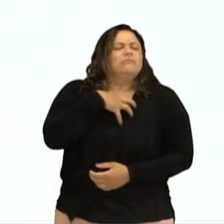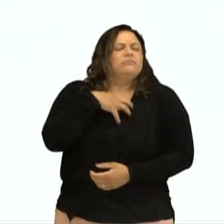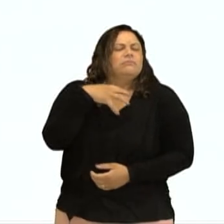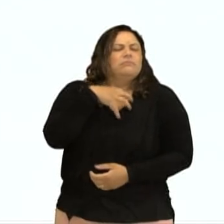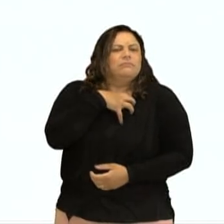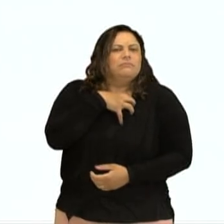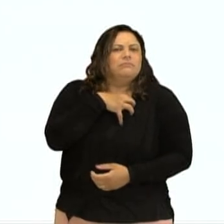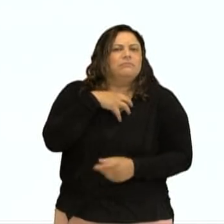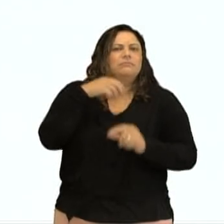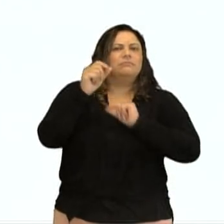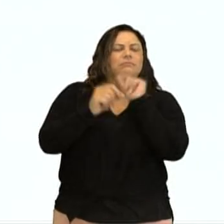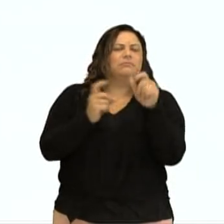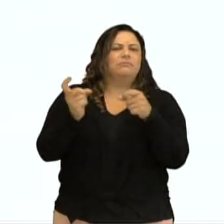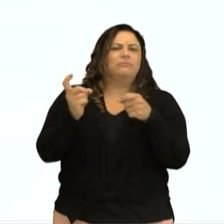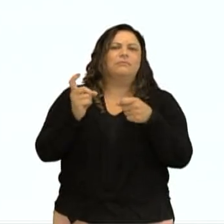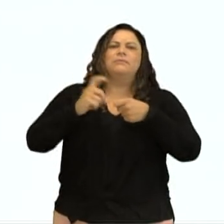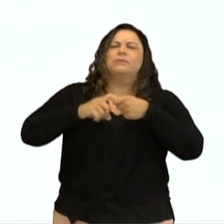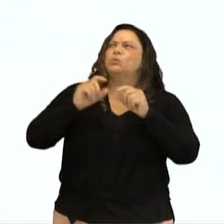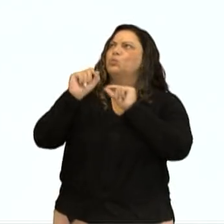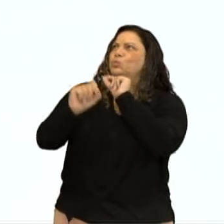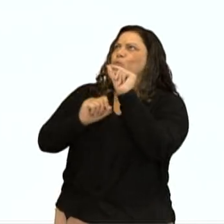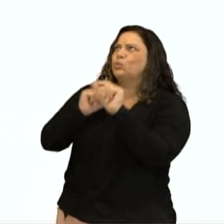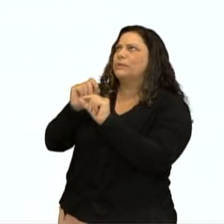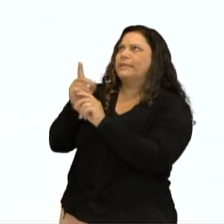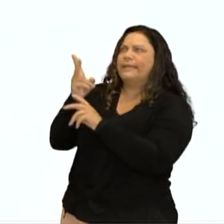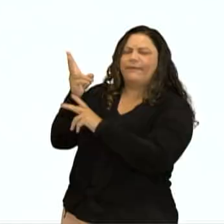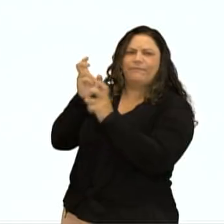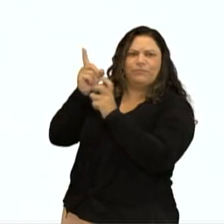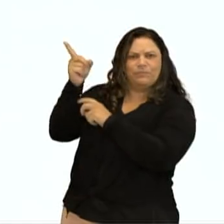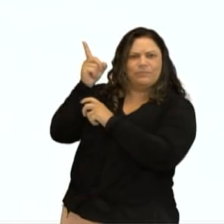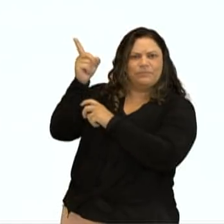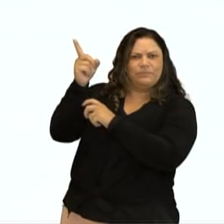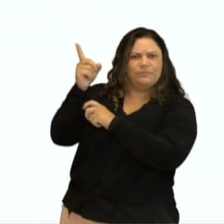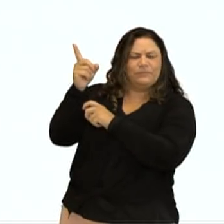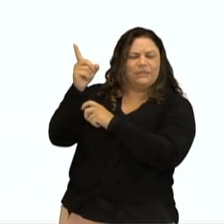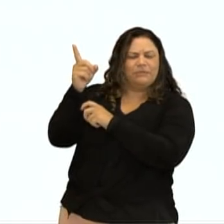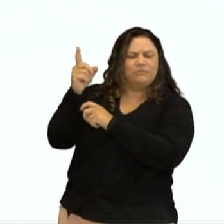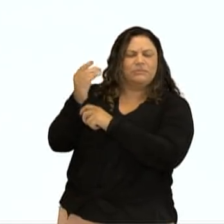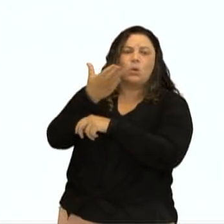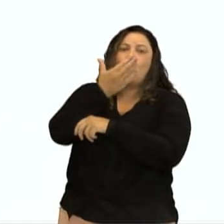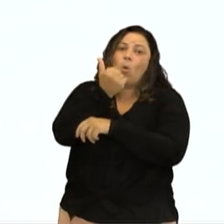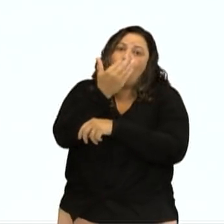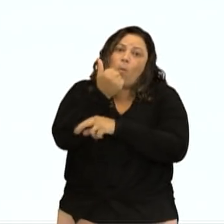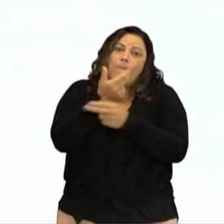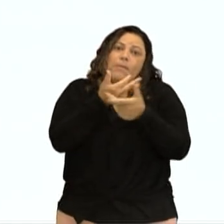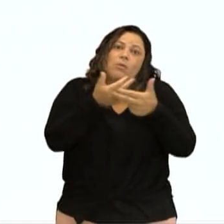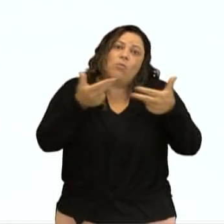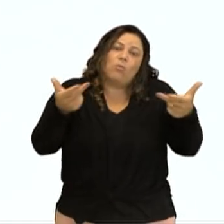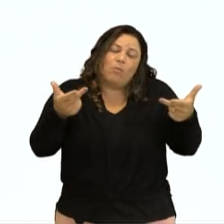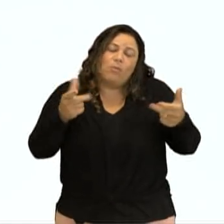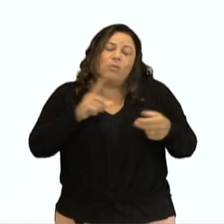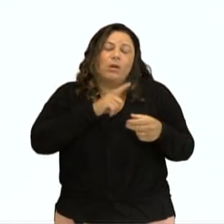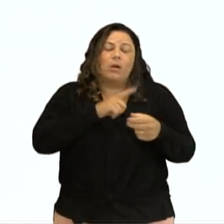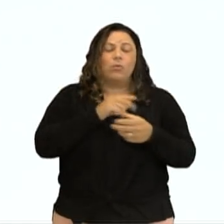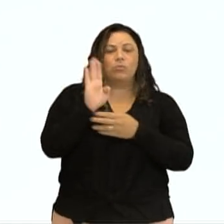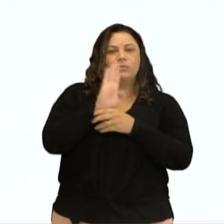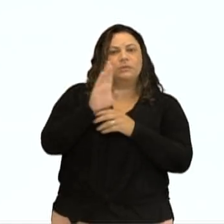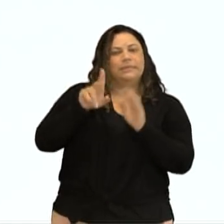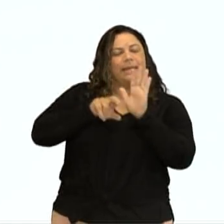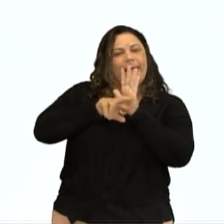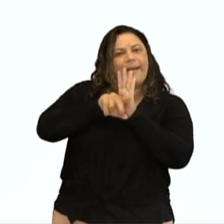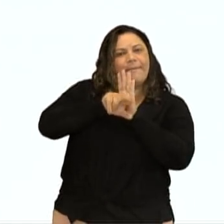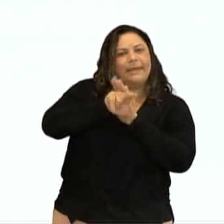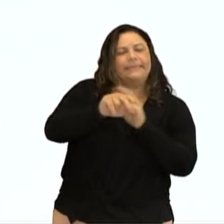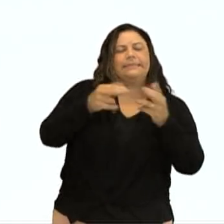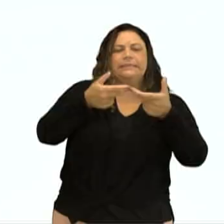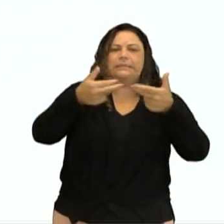como está associado ao sistema digestório, Você comeu algo que tinha essa bactéria, você bebeu algo que tinha